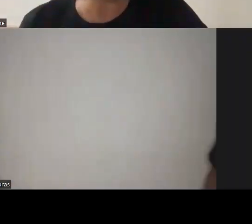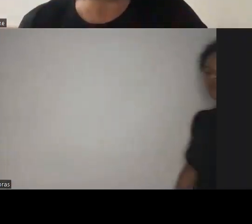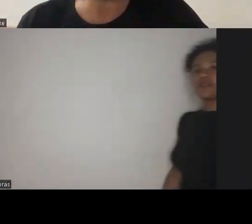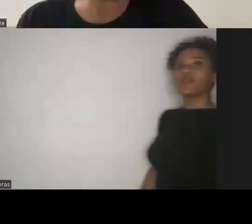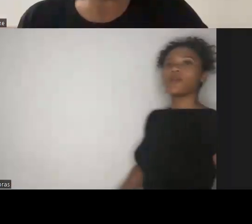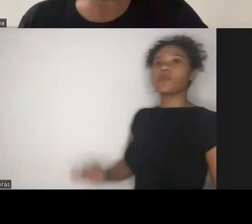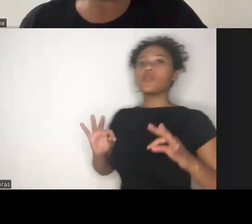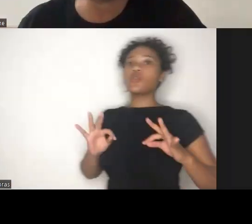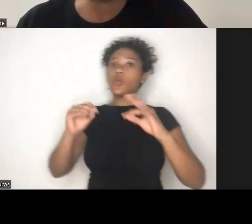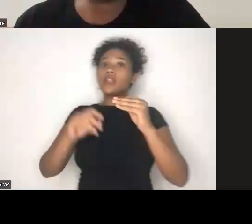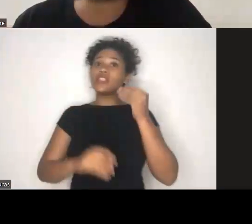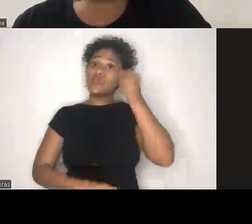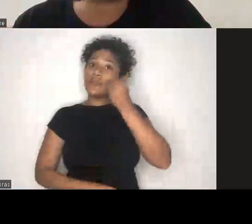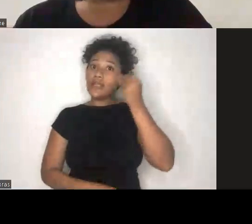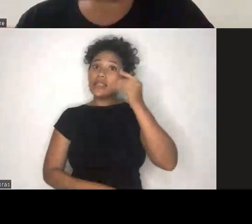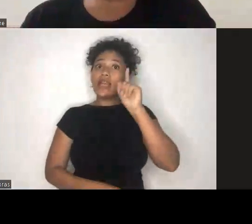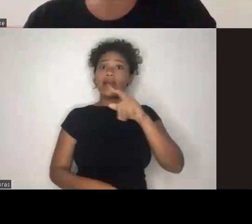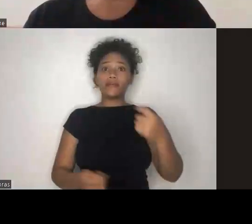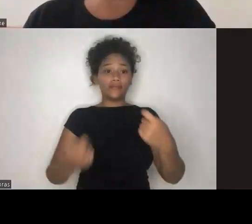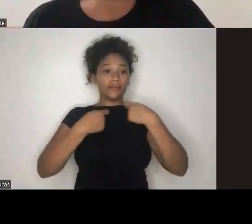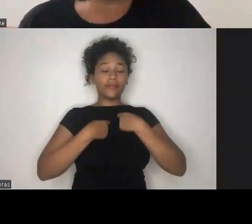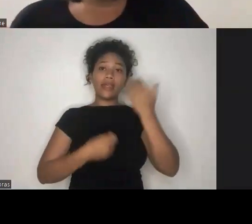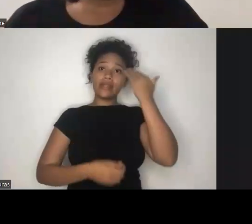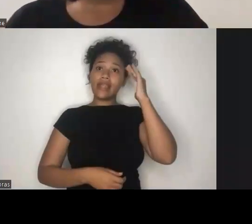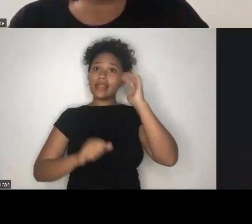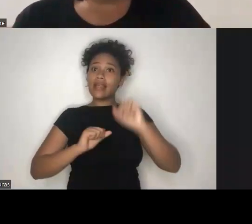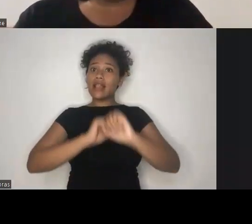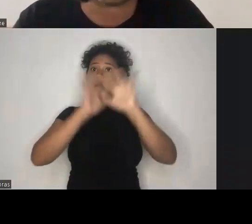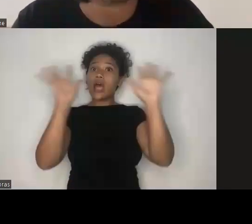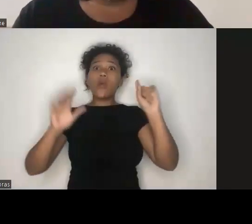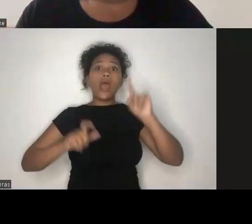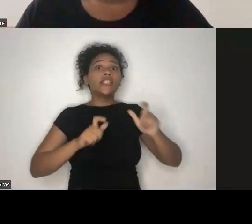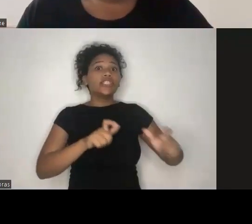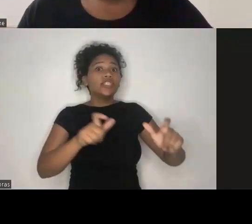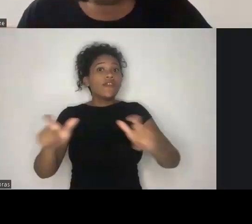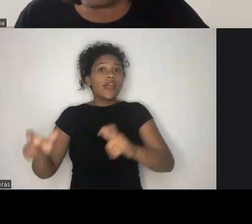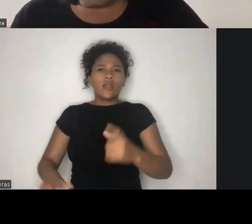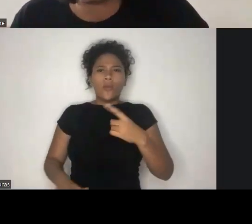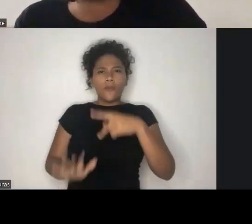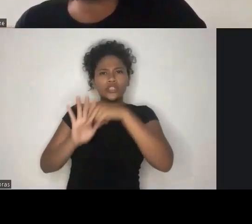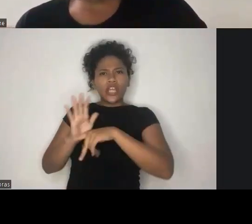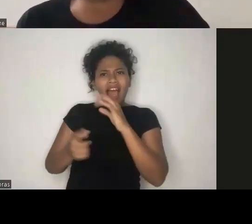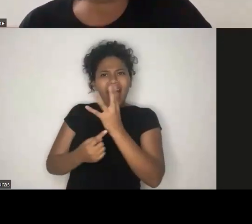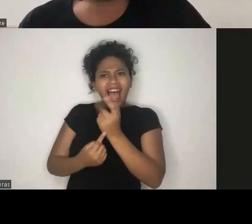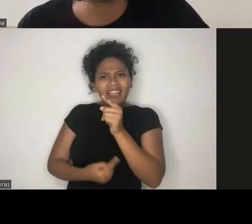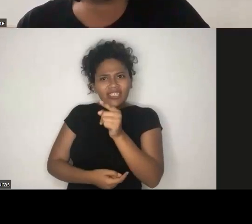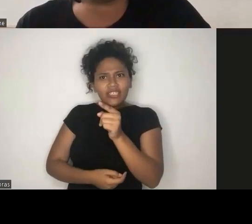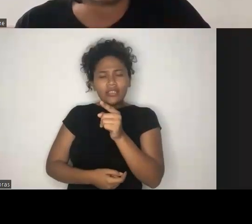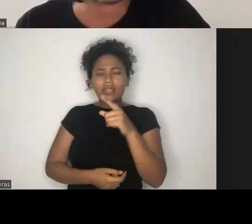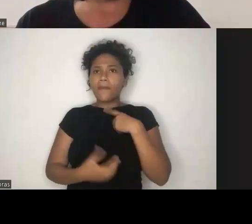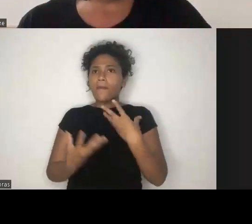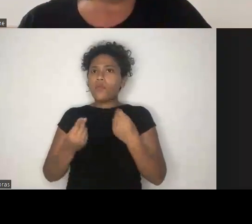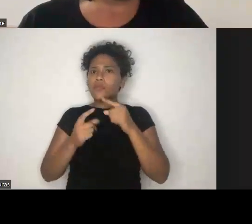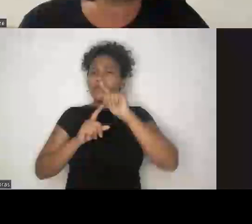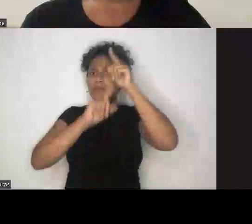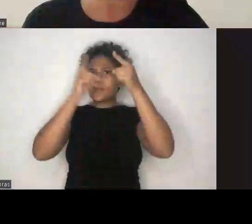válidas para a gente entender é esferas né você vê um projeto de arte deles tem muita criação Envolvida com muita